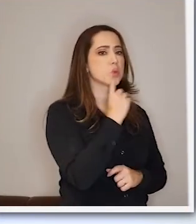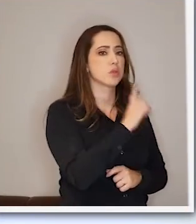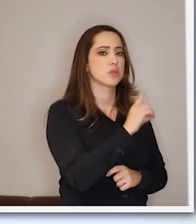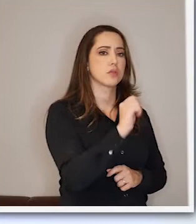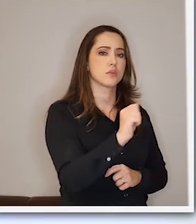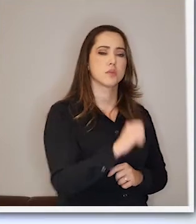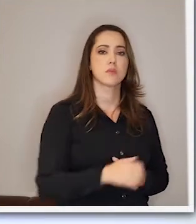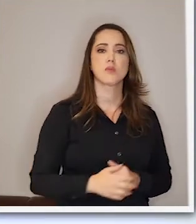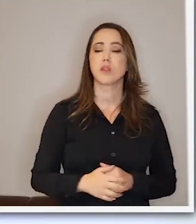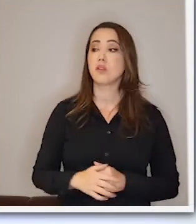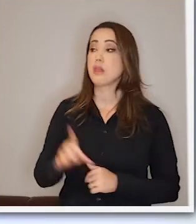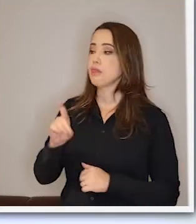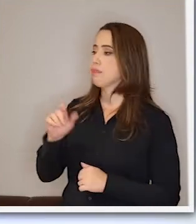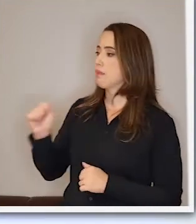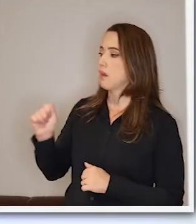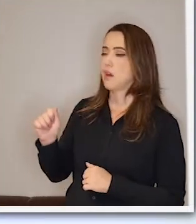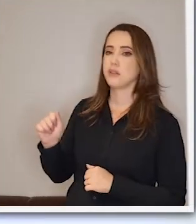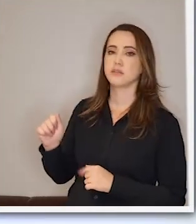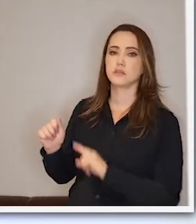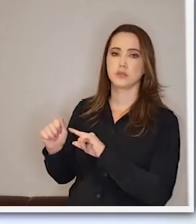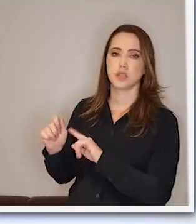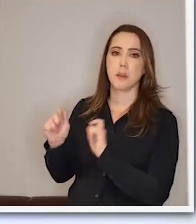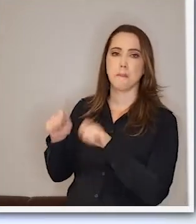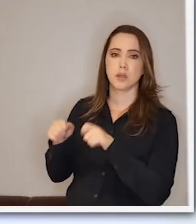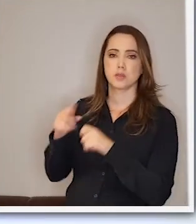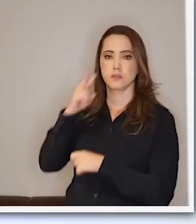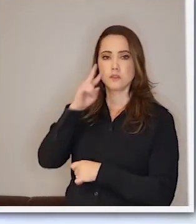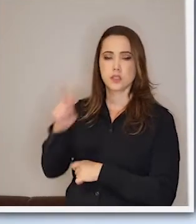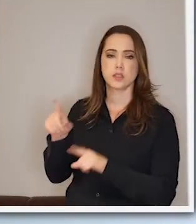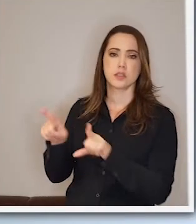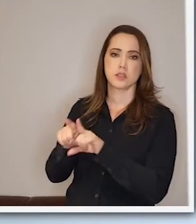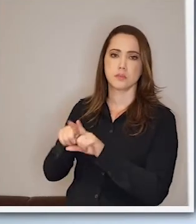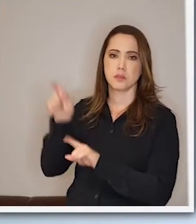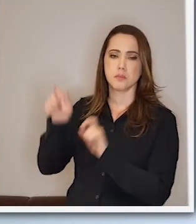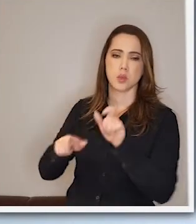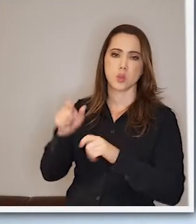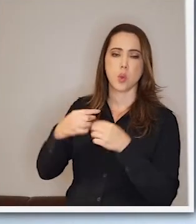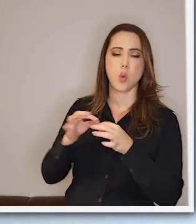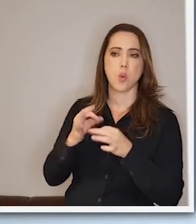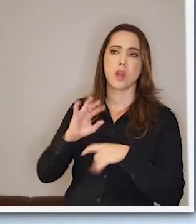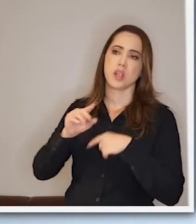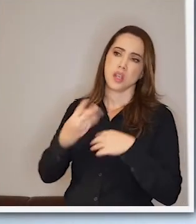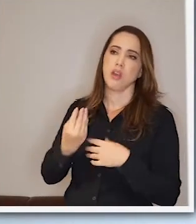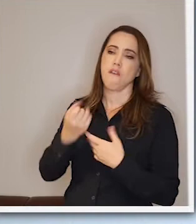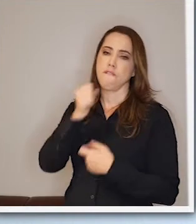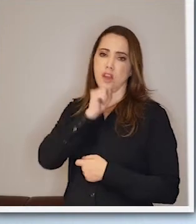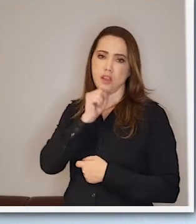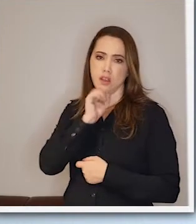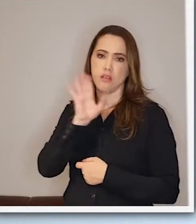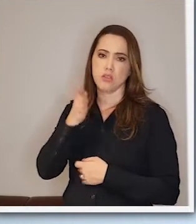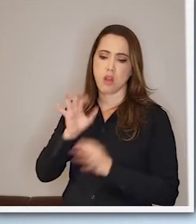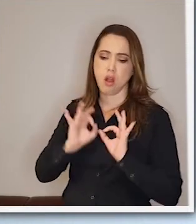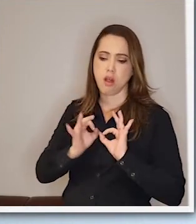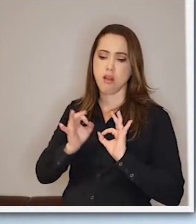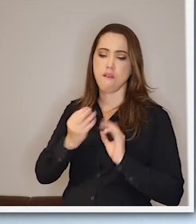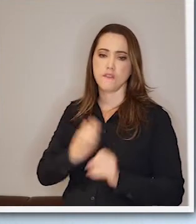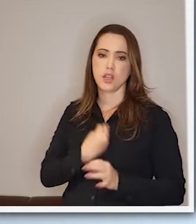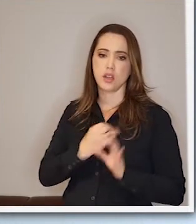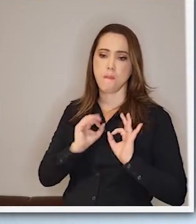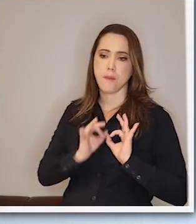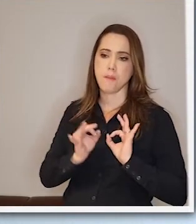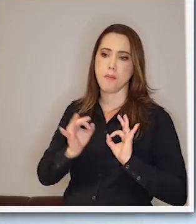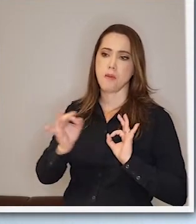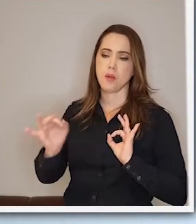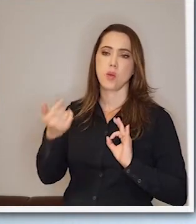90 mil a 100 mil pessoas surdas e com deficiência auditiva. Deficiência auditiva, ela pode ser considerada também que